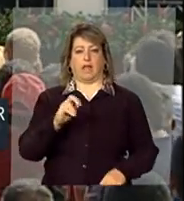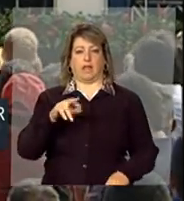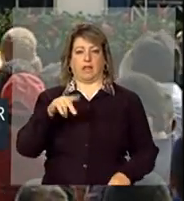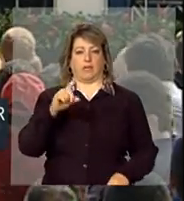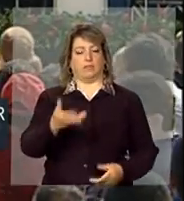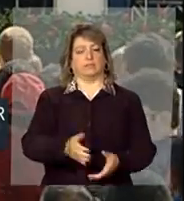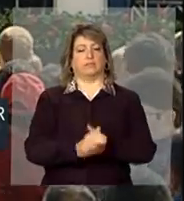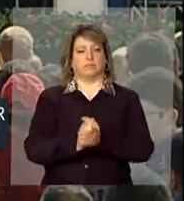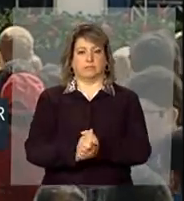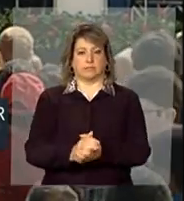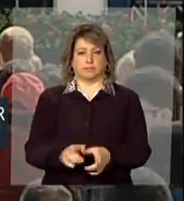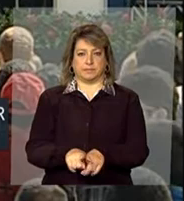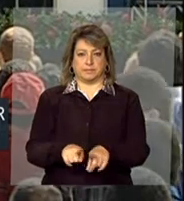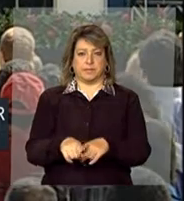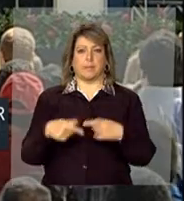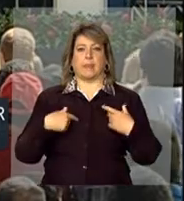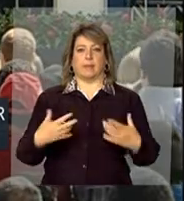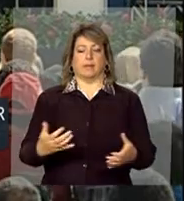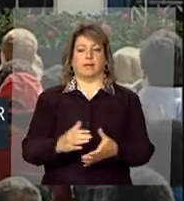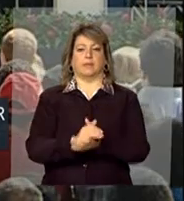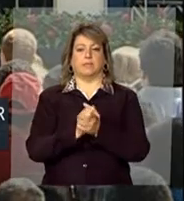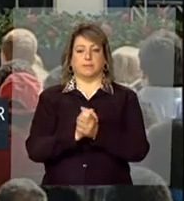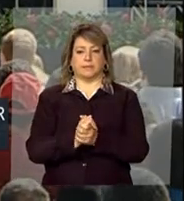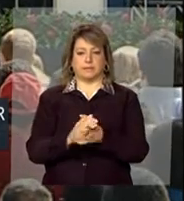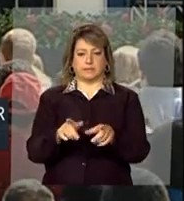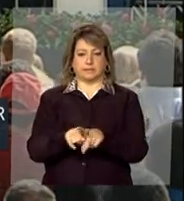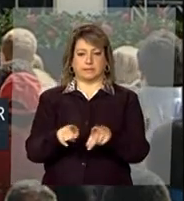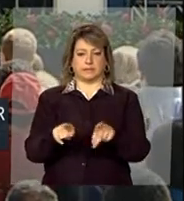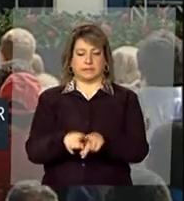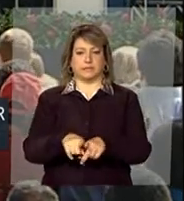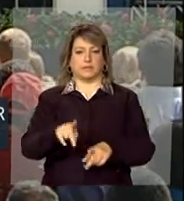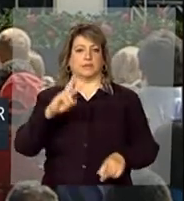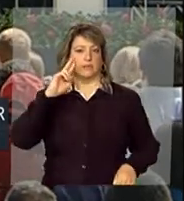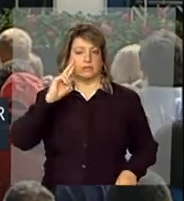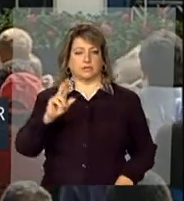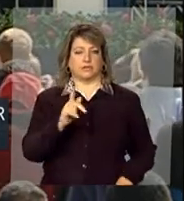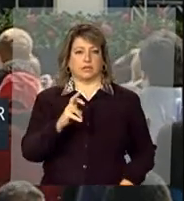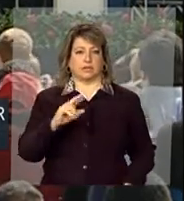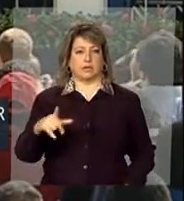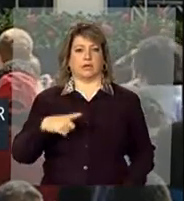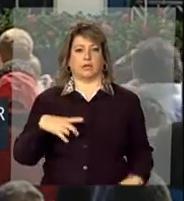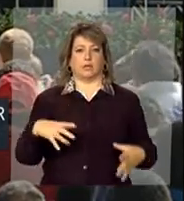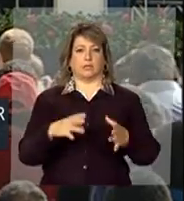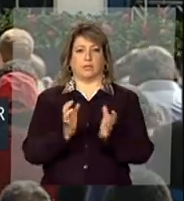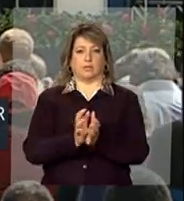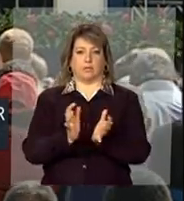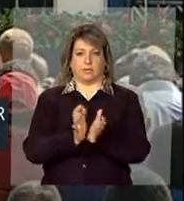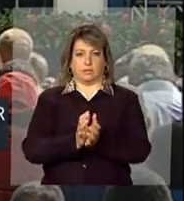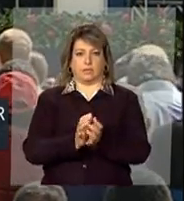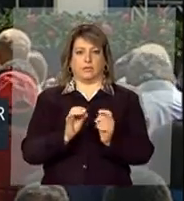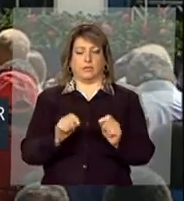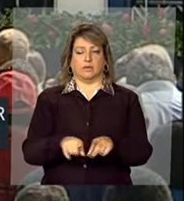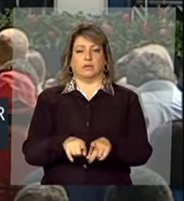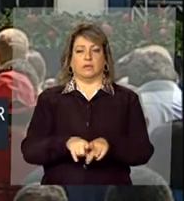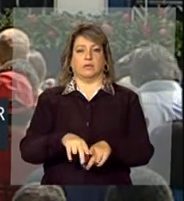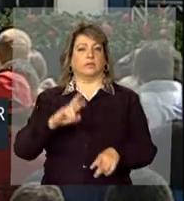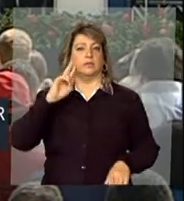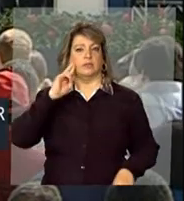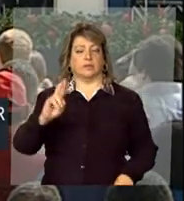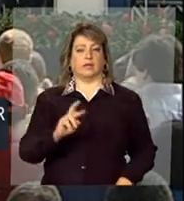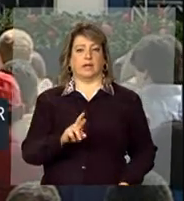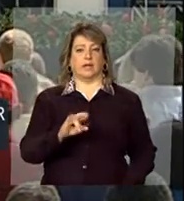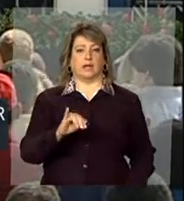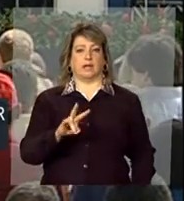Leal. Queria cumprimentar o diretor-geral do IDEP, Eliseu Moraes de Aguiar, e o diretor de